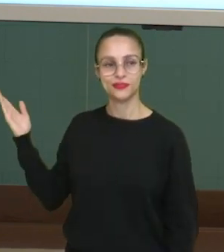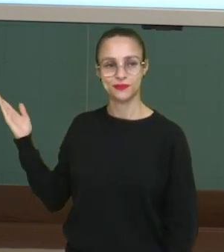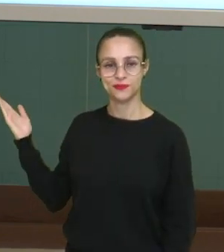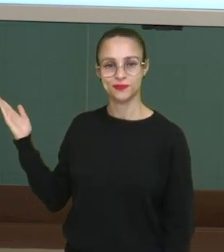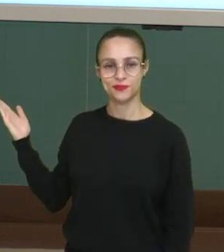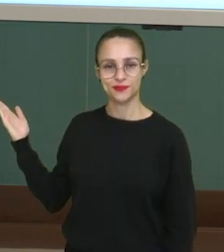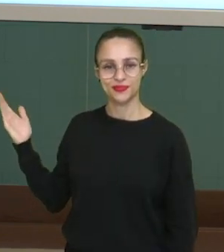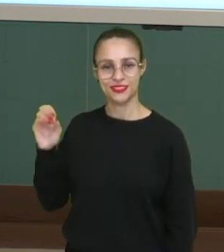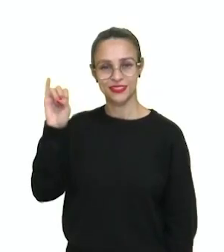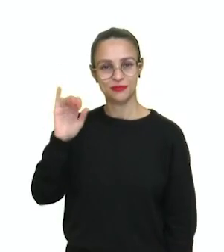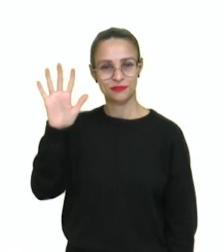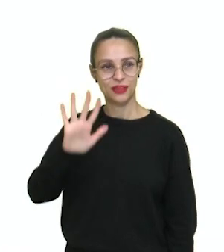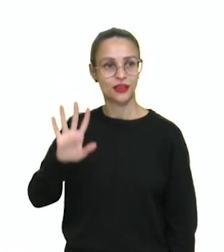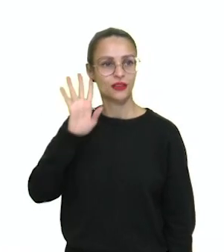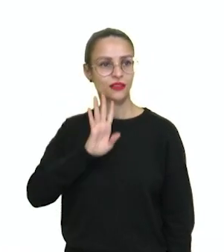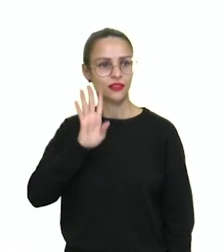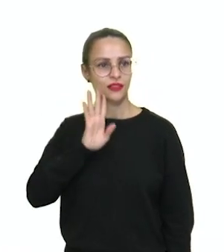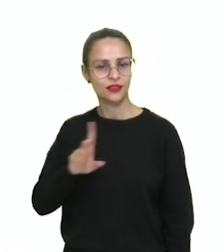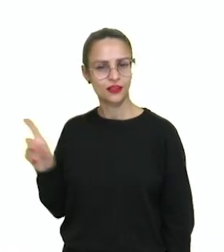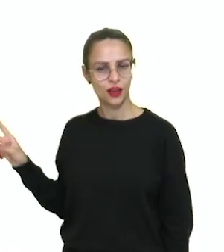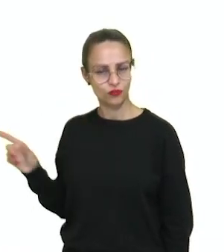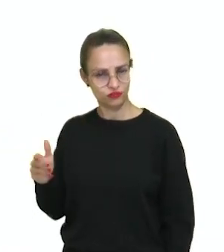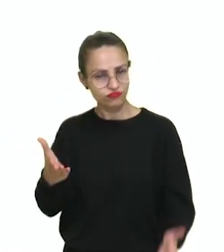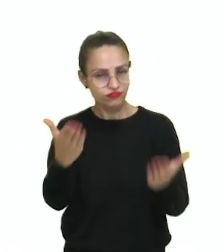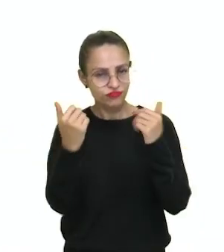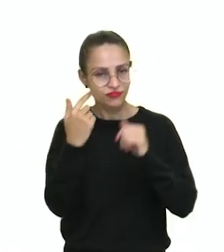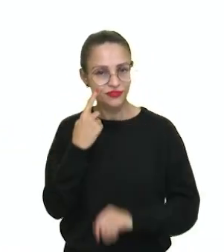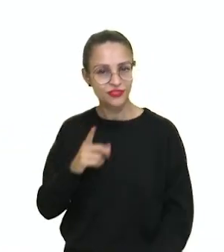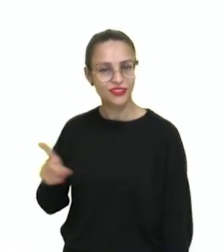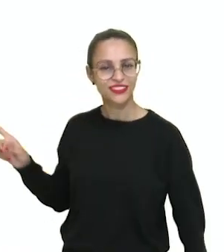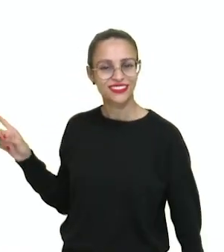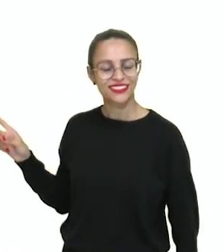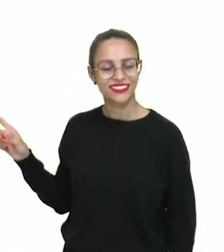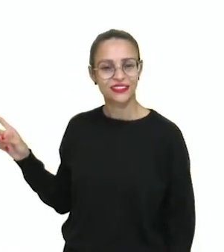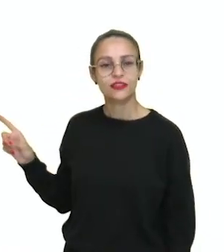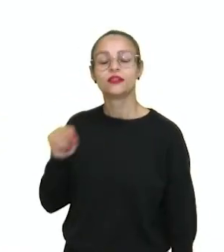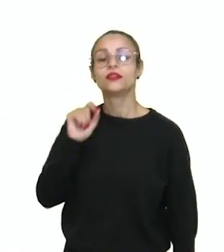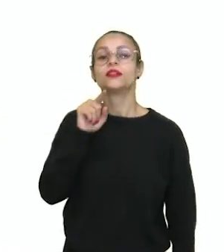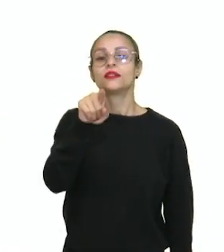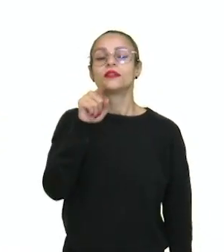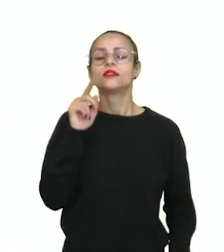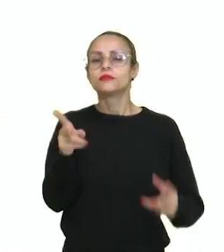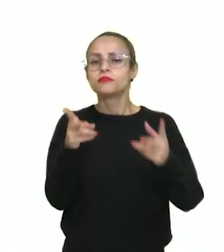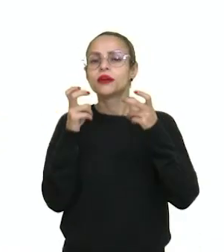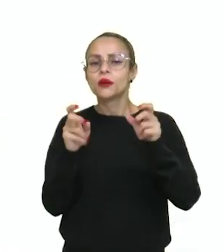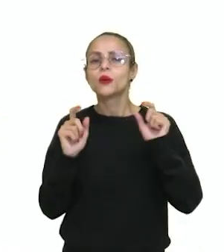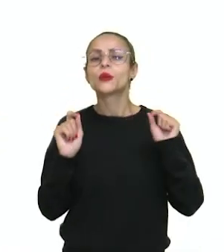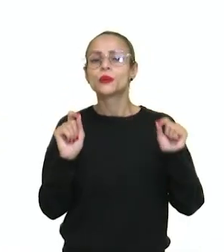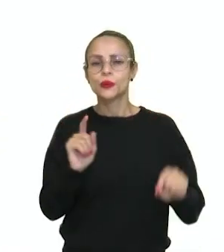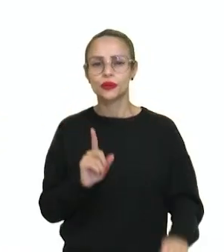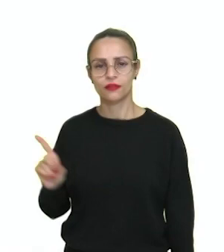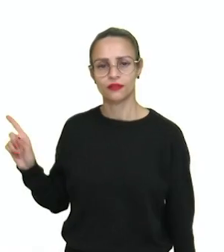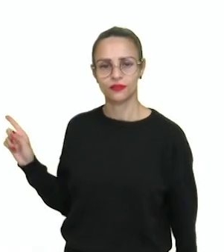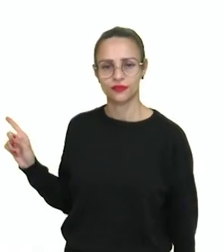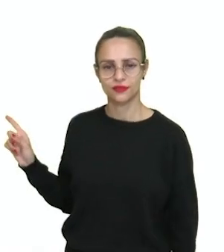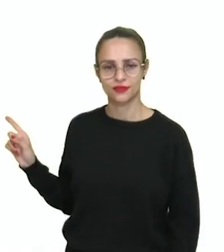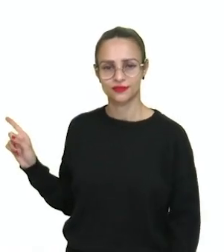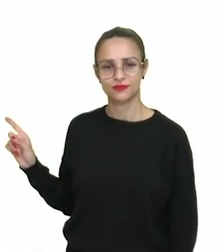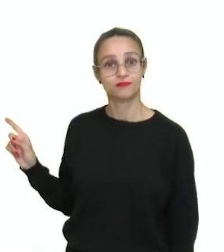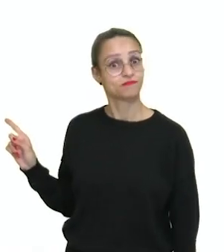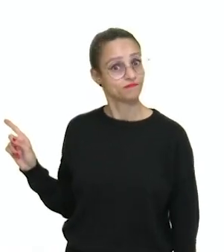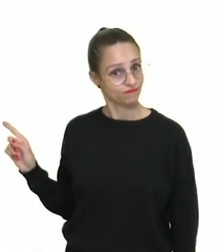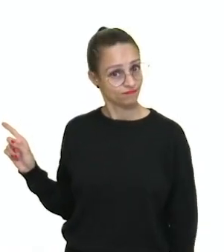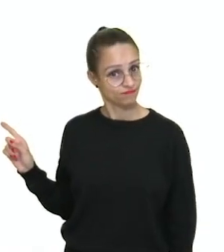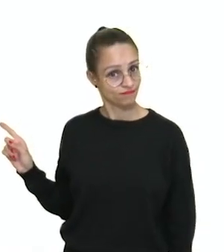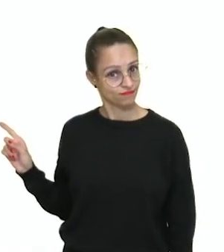legal! Repare bem, chega perto, o que você consegue observar nessa imagem?